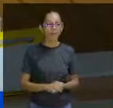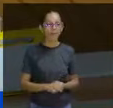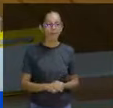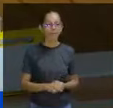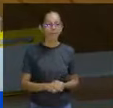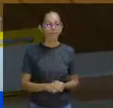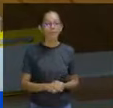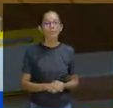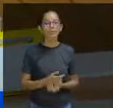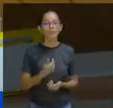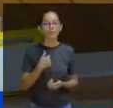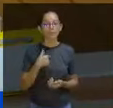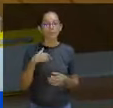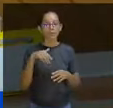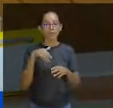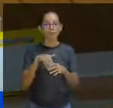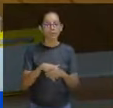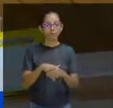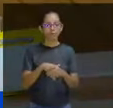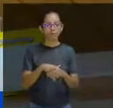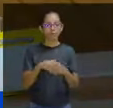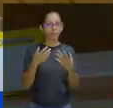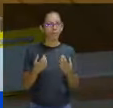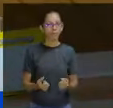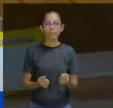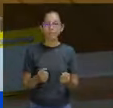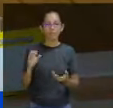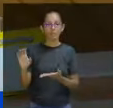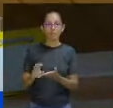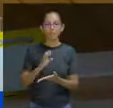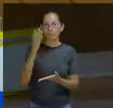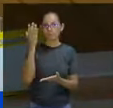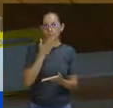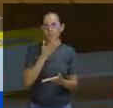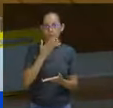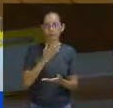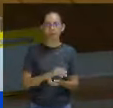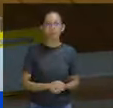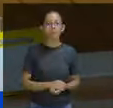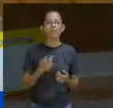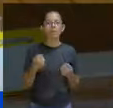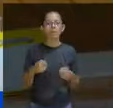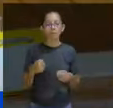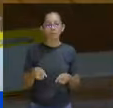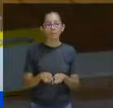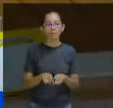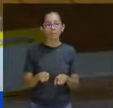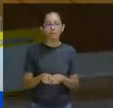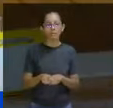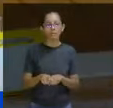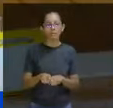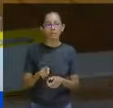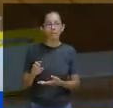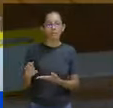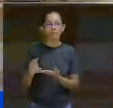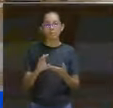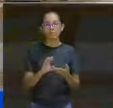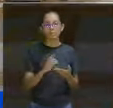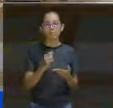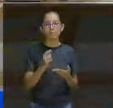voto escrito, eu estou votando pela desaprovação das contas e pela devolução da forma como está apontada também no